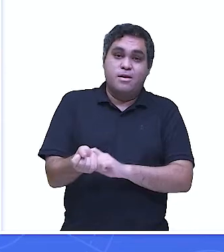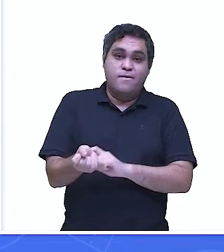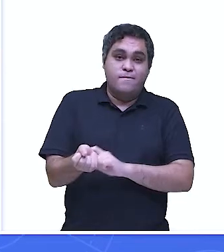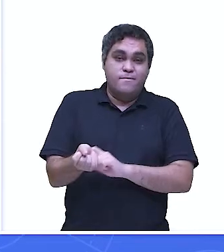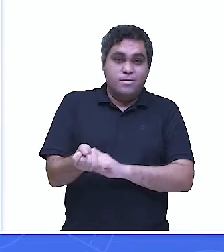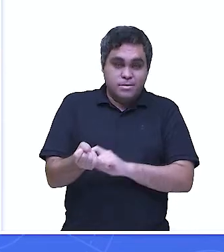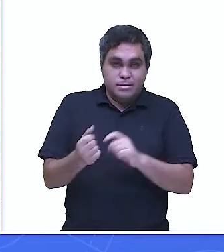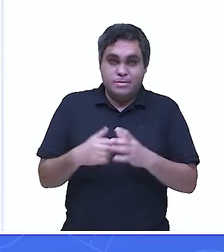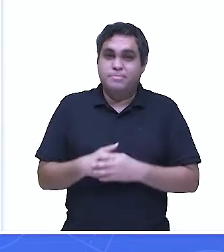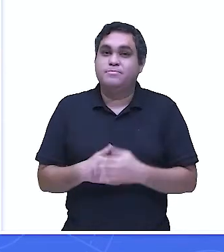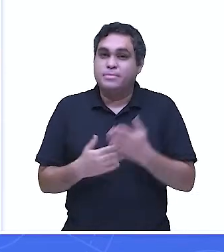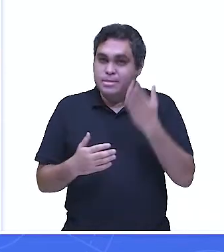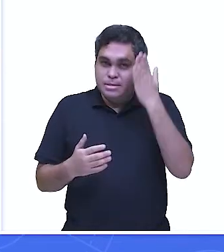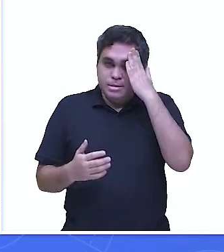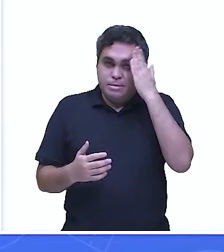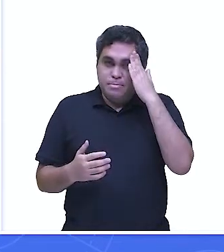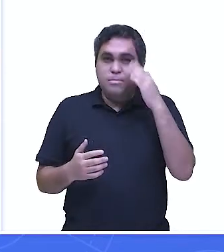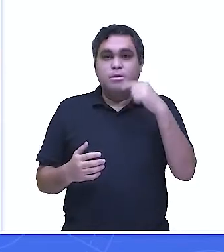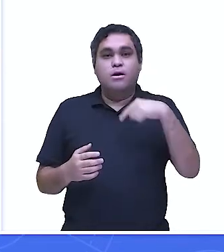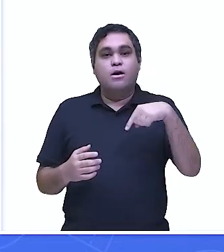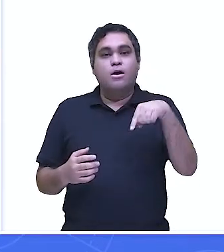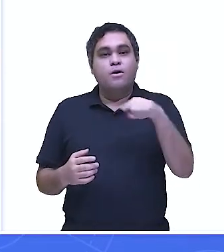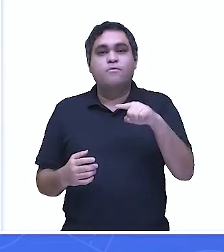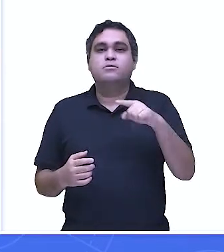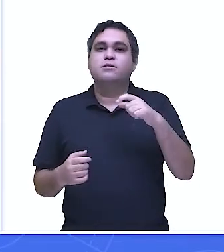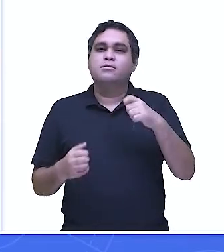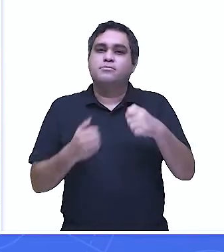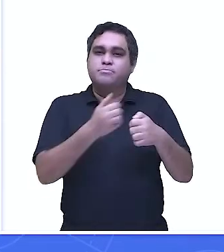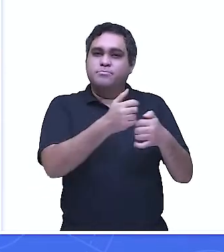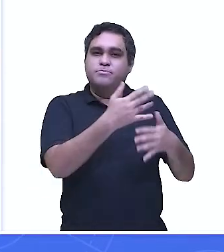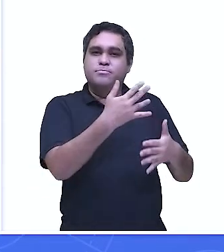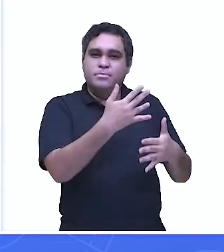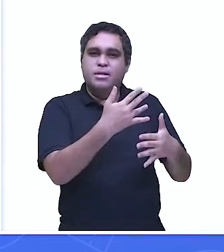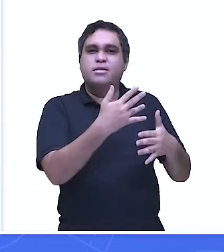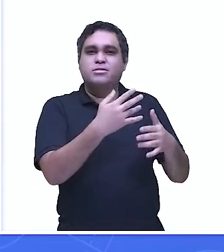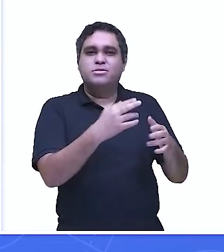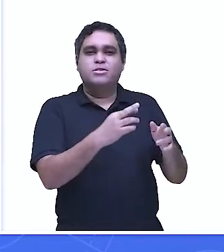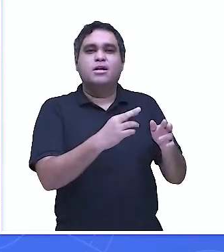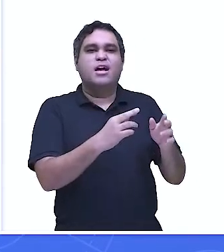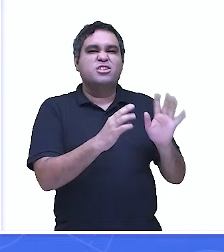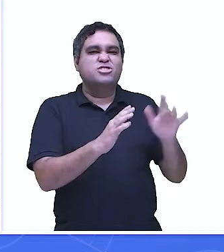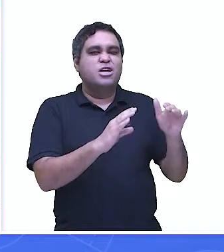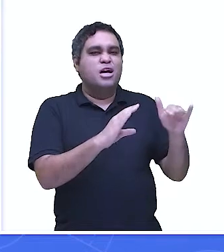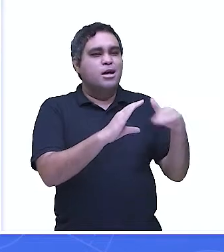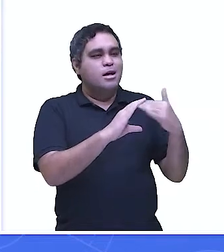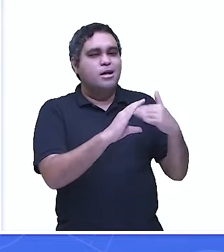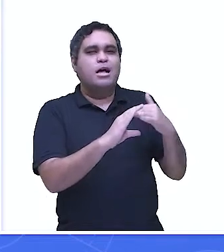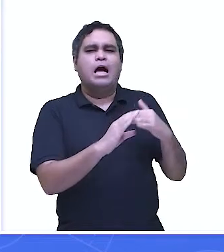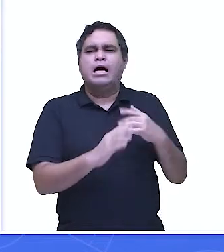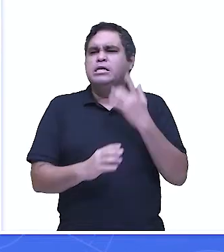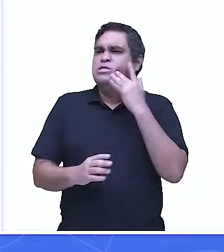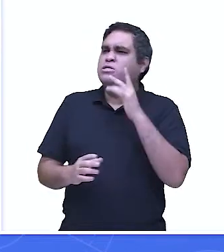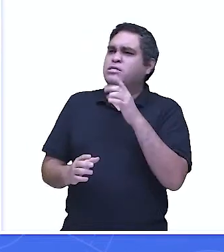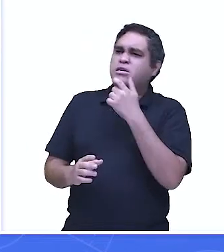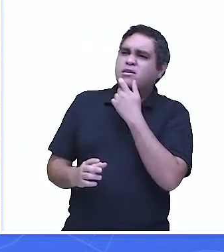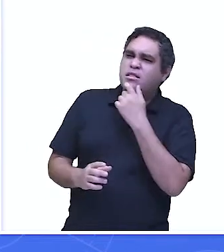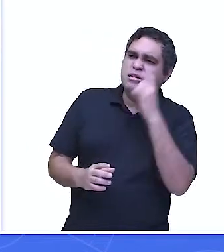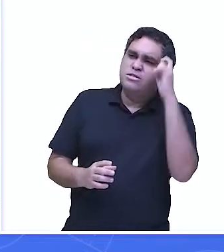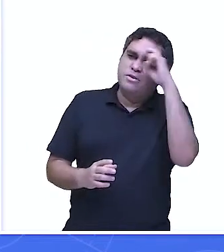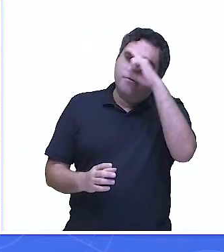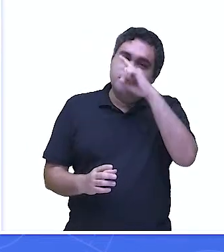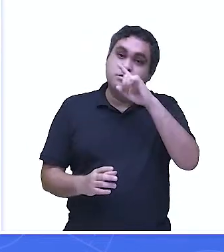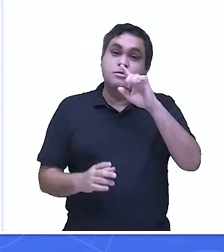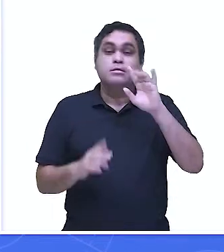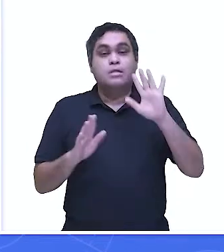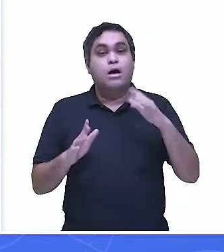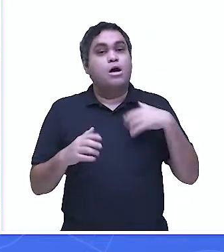vai, né? Então vocês chegam a dizer, que eu até acompanho aqui no chat durante as aulas, eu não sei nada de inglês é muito difícil, então vamos descomplicar